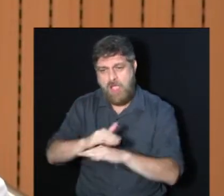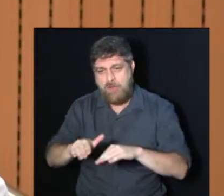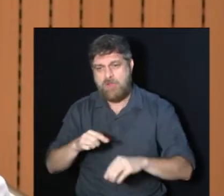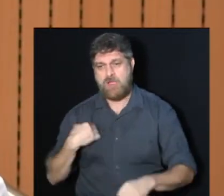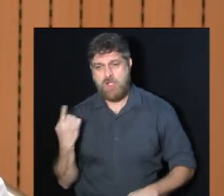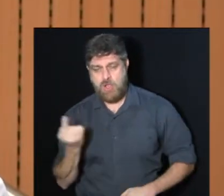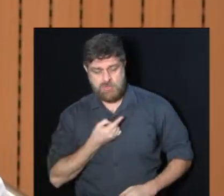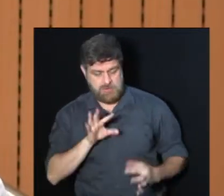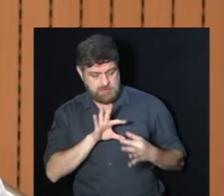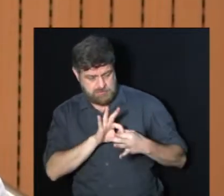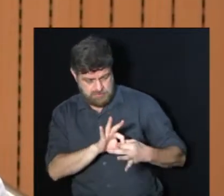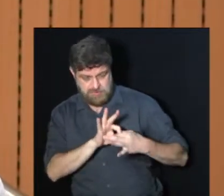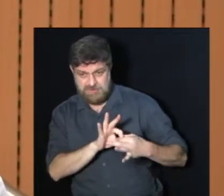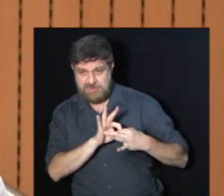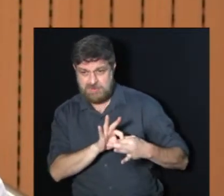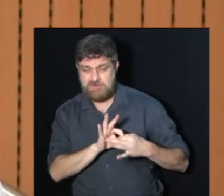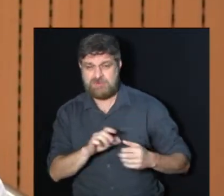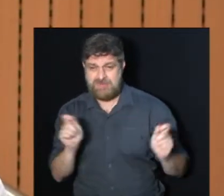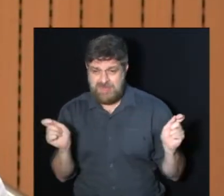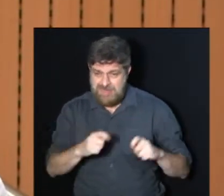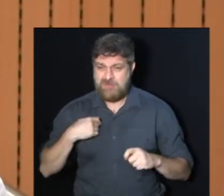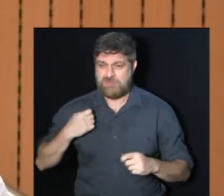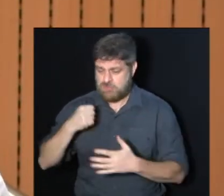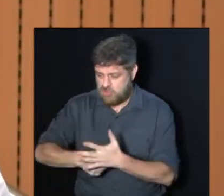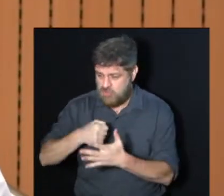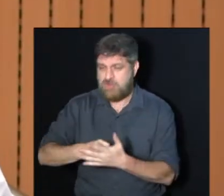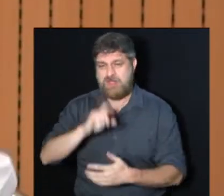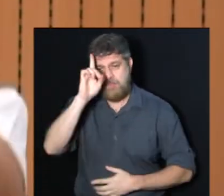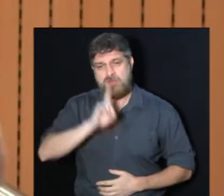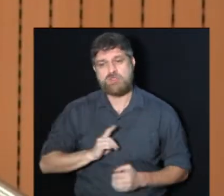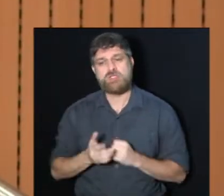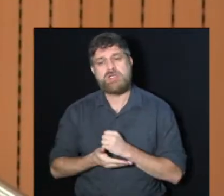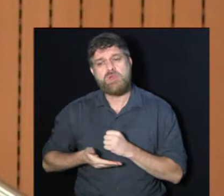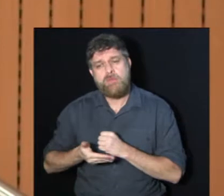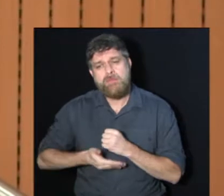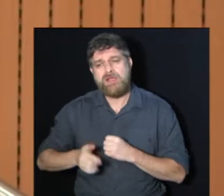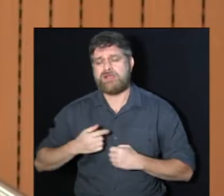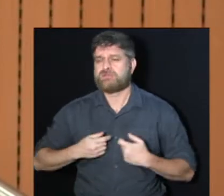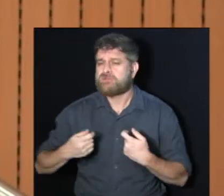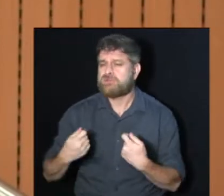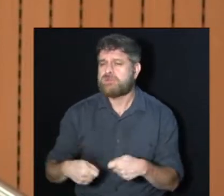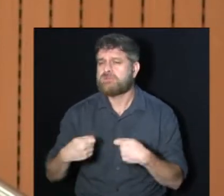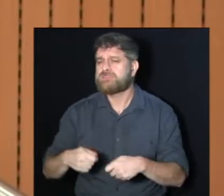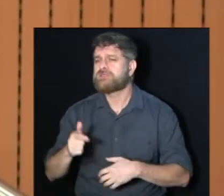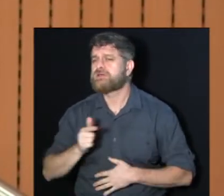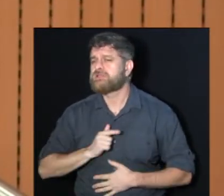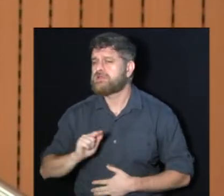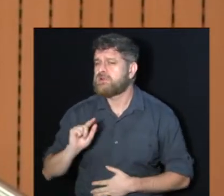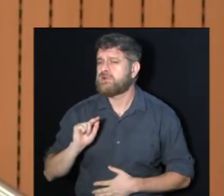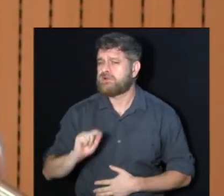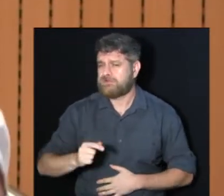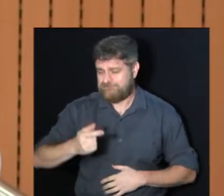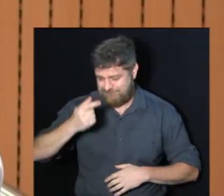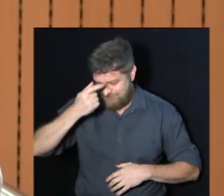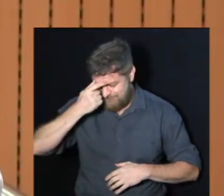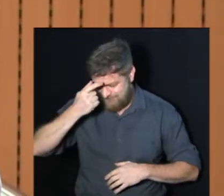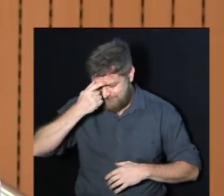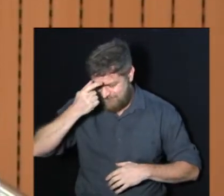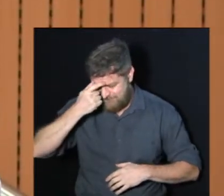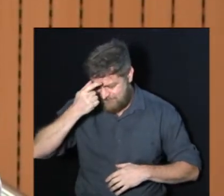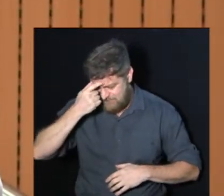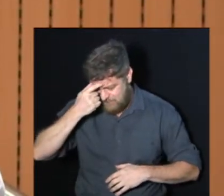podemos e temos condições de reivindicar garantias de direitos básicos. Devemos ter em mente a importância